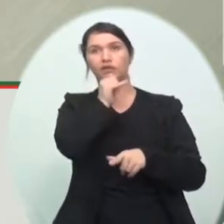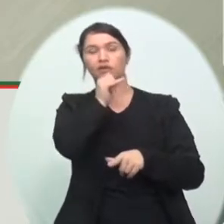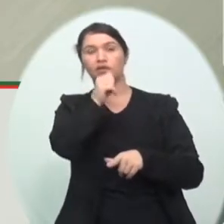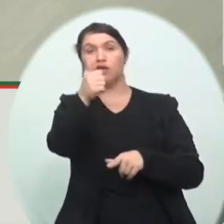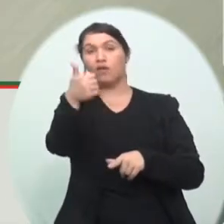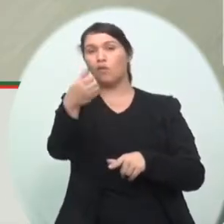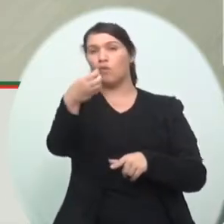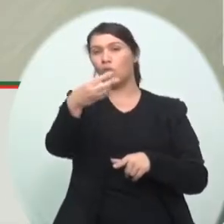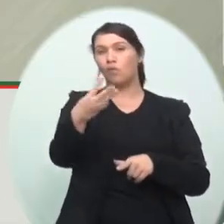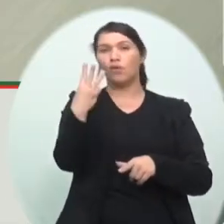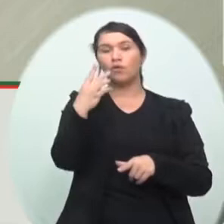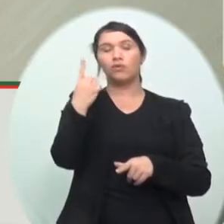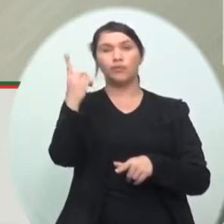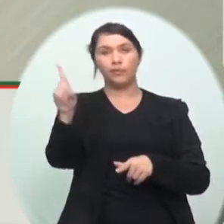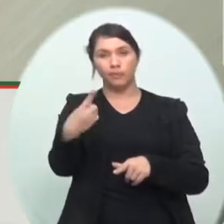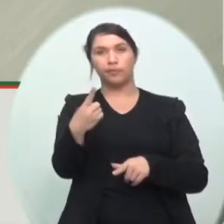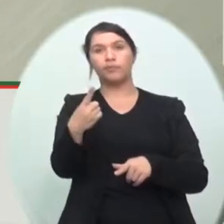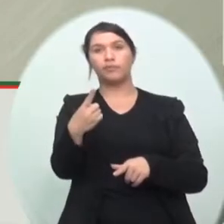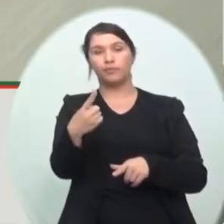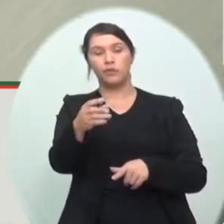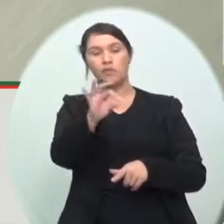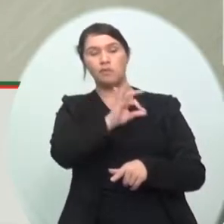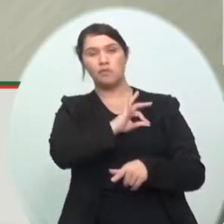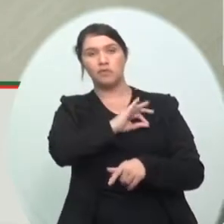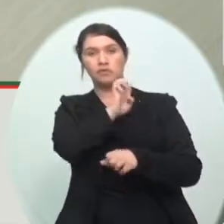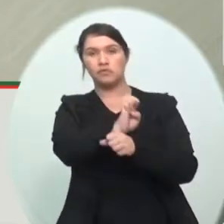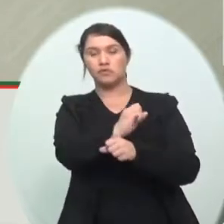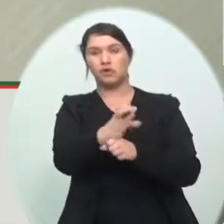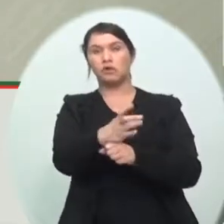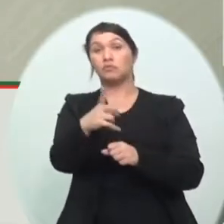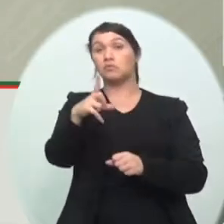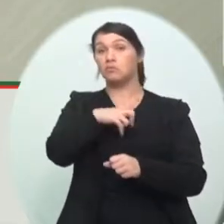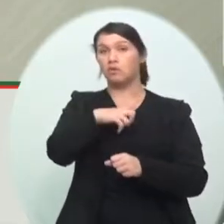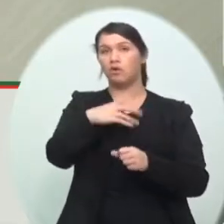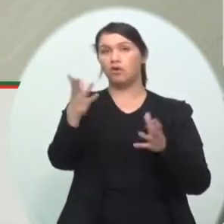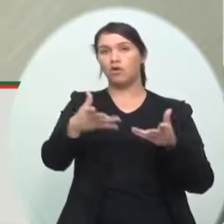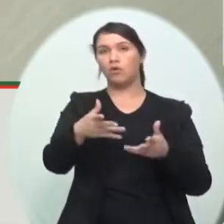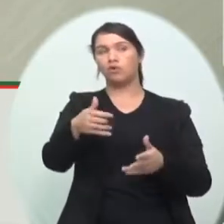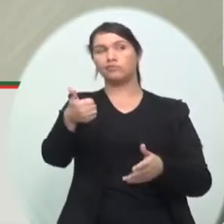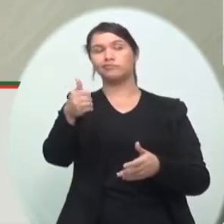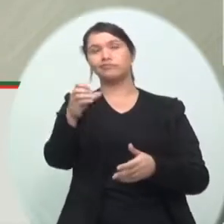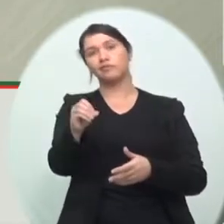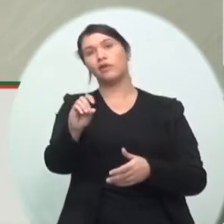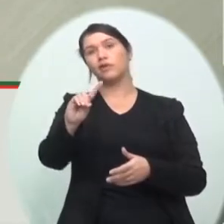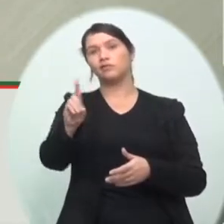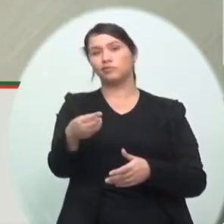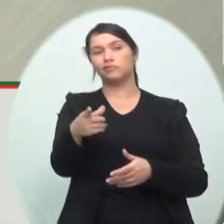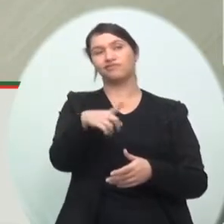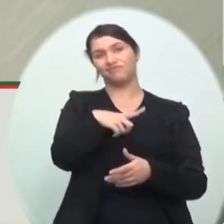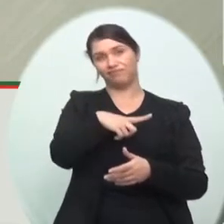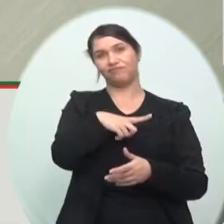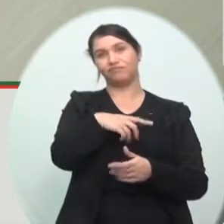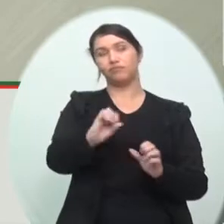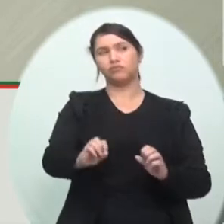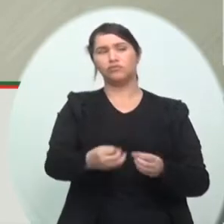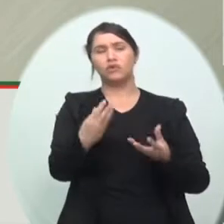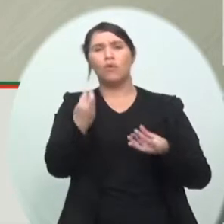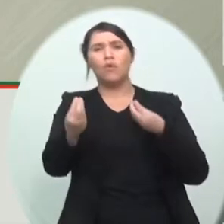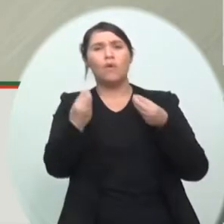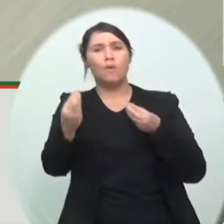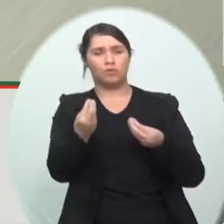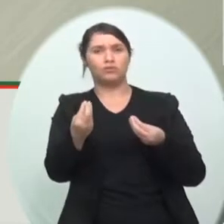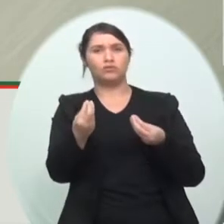policiais militares no estado de Santa Catarina, hoje temos em torno de 10 mil homens. Mas, entretanto, como é que a Polícia